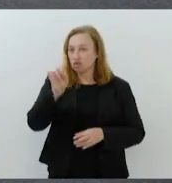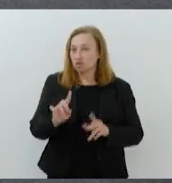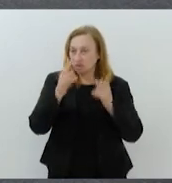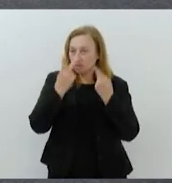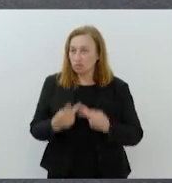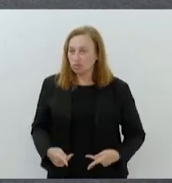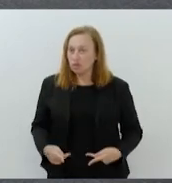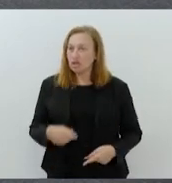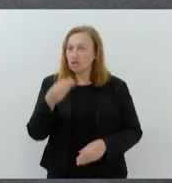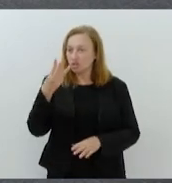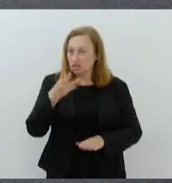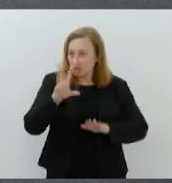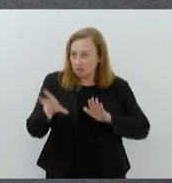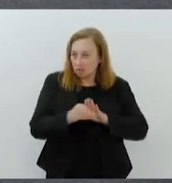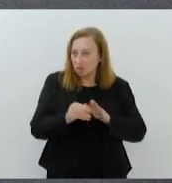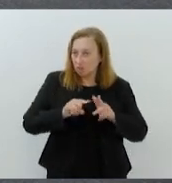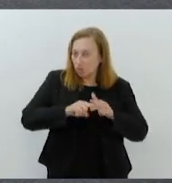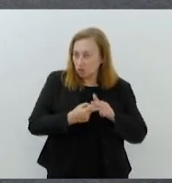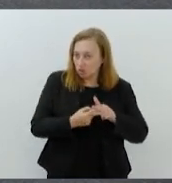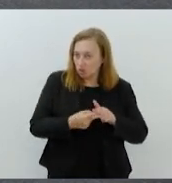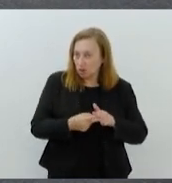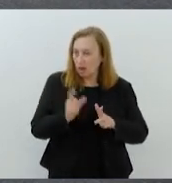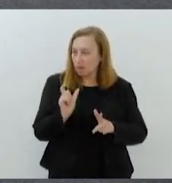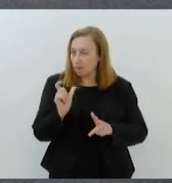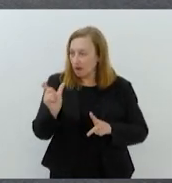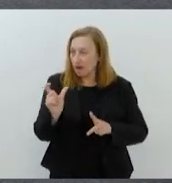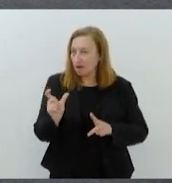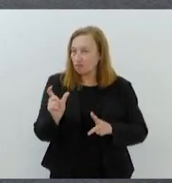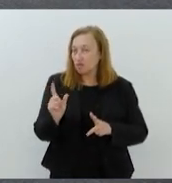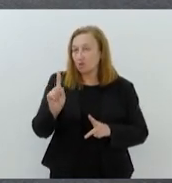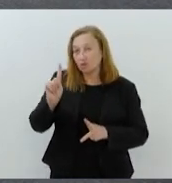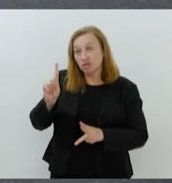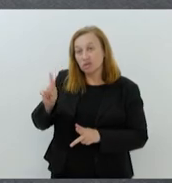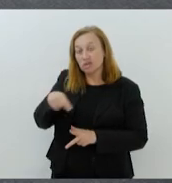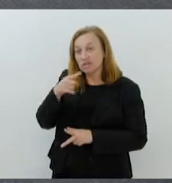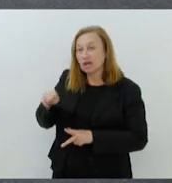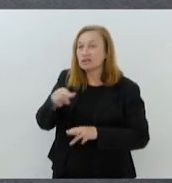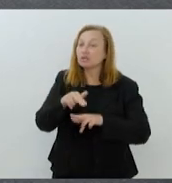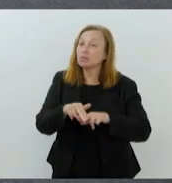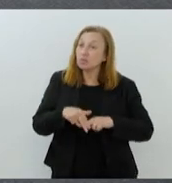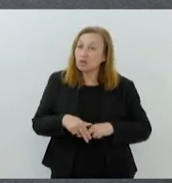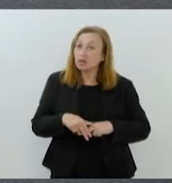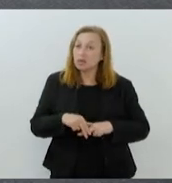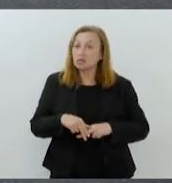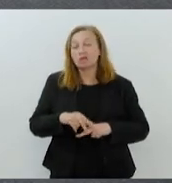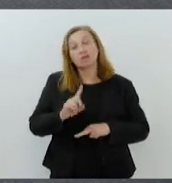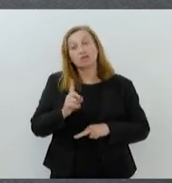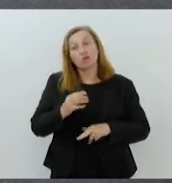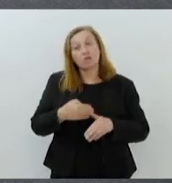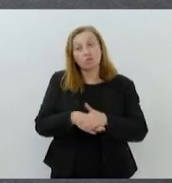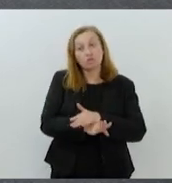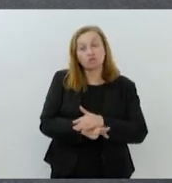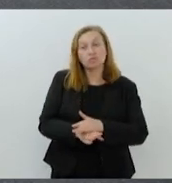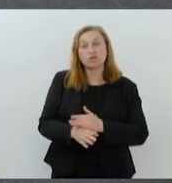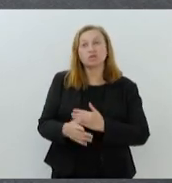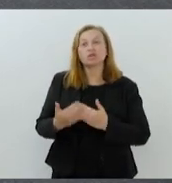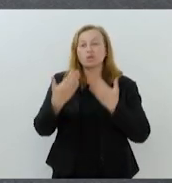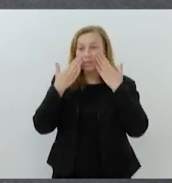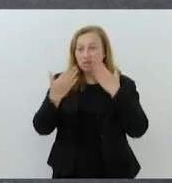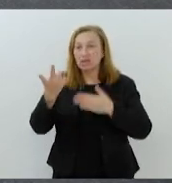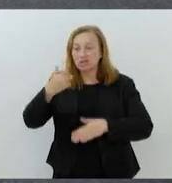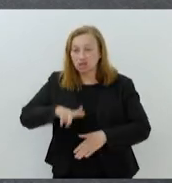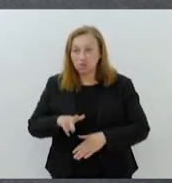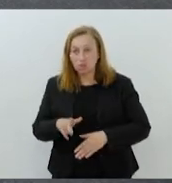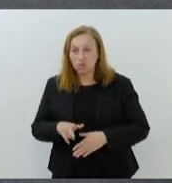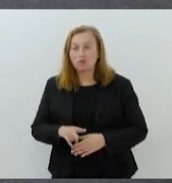3 emendas que corrigiam a terminologia foram negadas e, por isso, não é do nosso hábito reapresentar, porque não é do